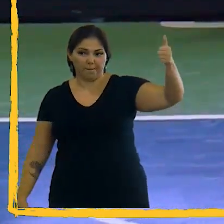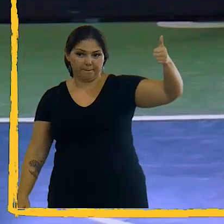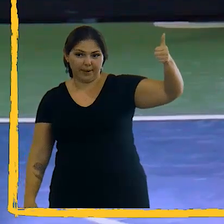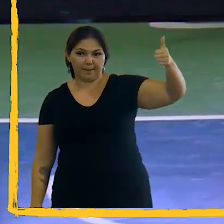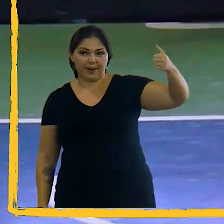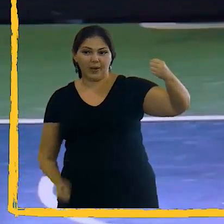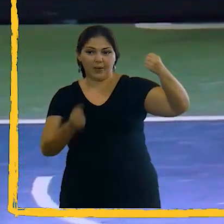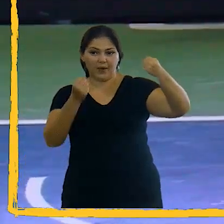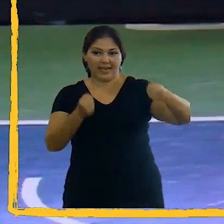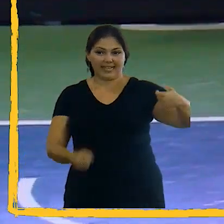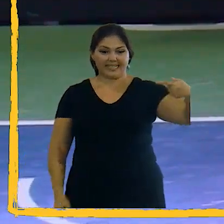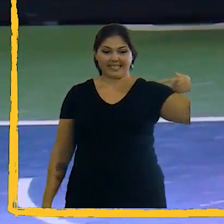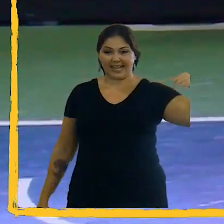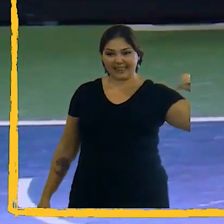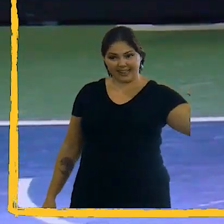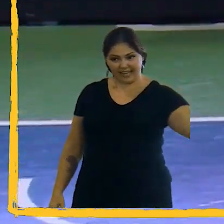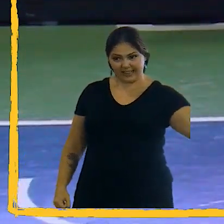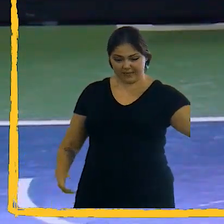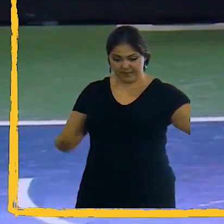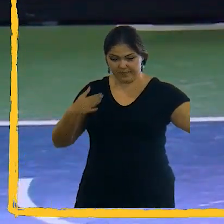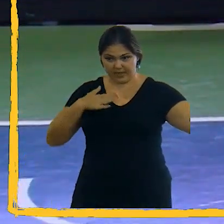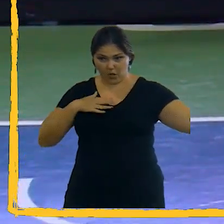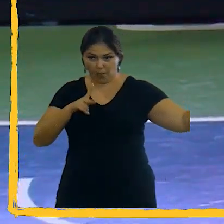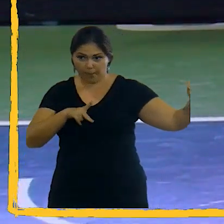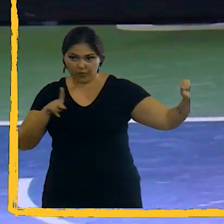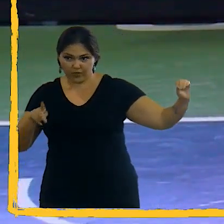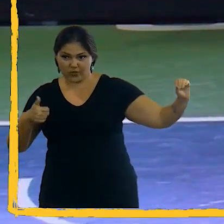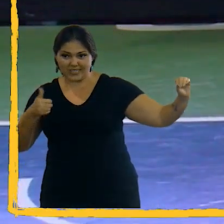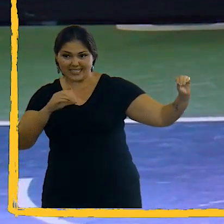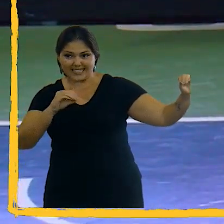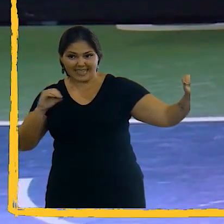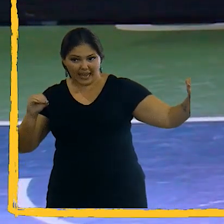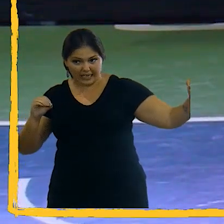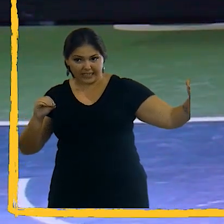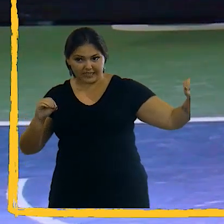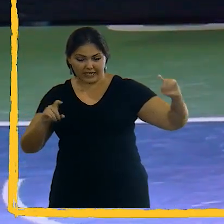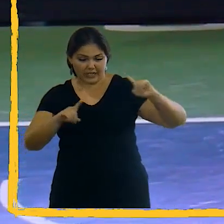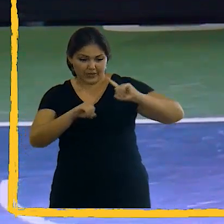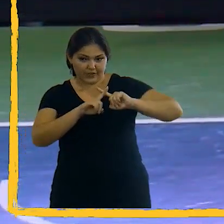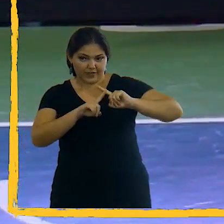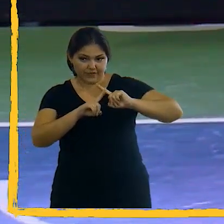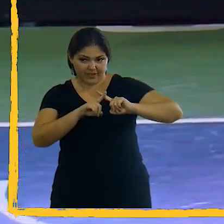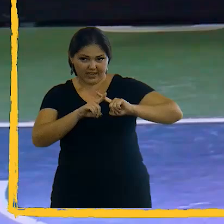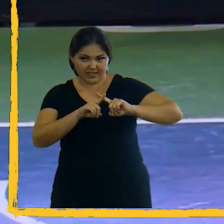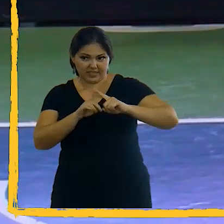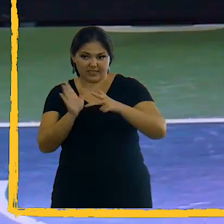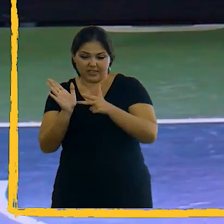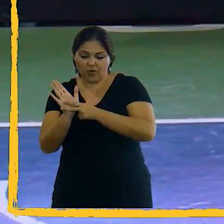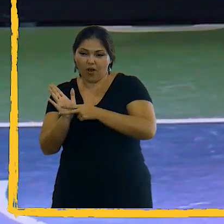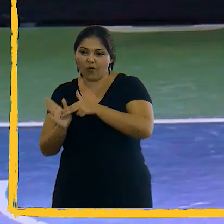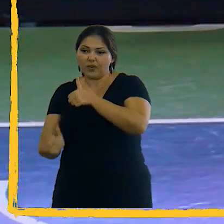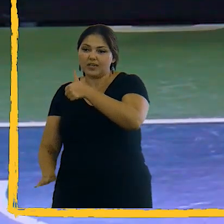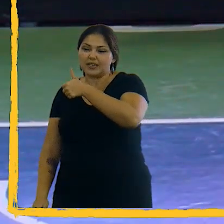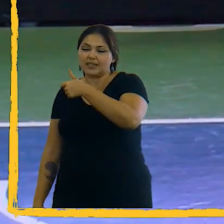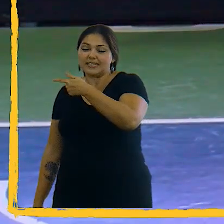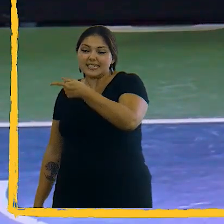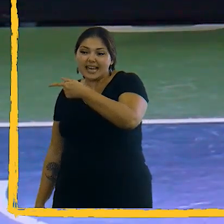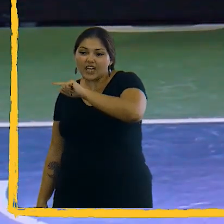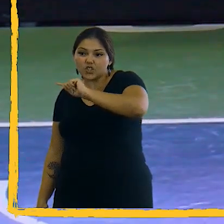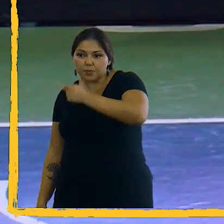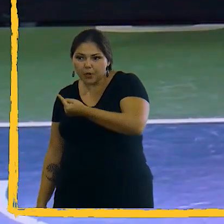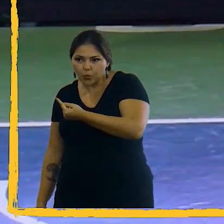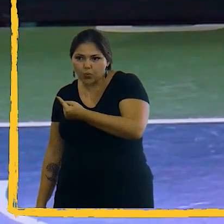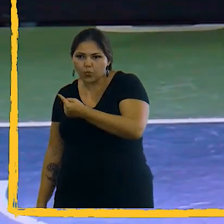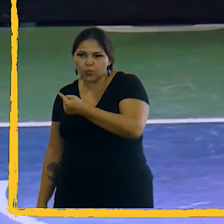70 kg Eu peso 100 100 x 70 dá 7000 correto